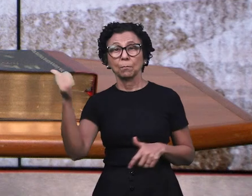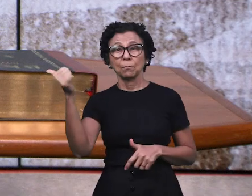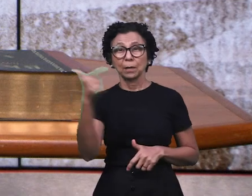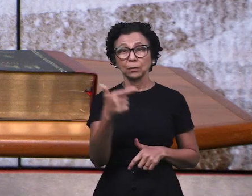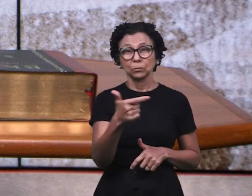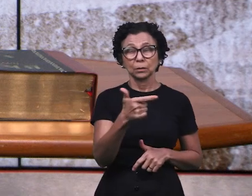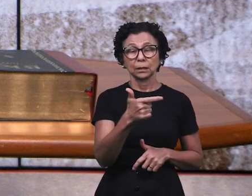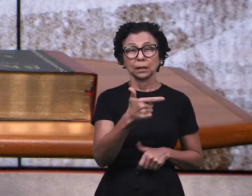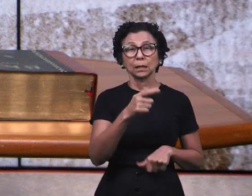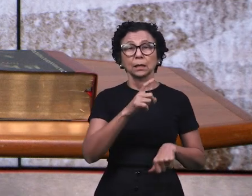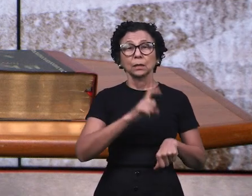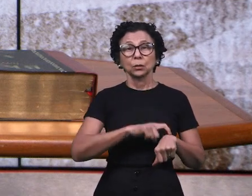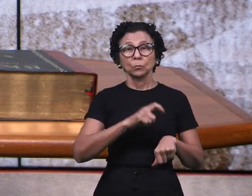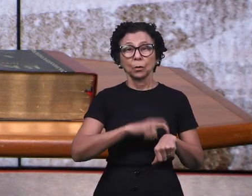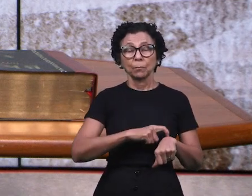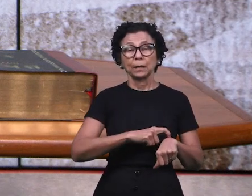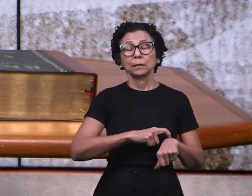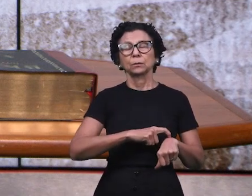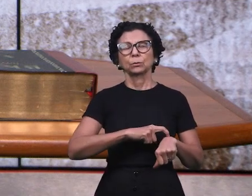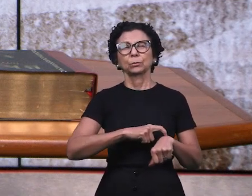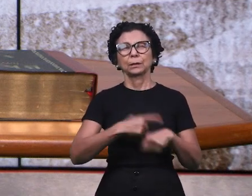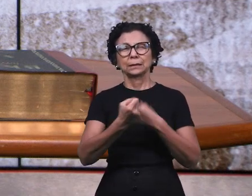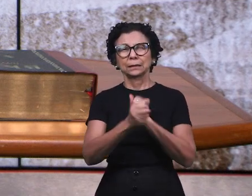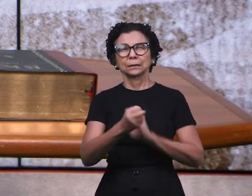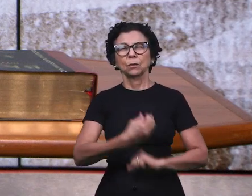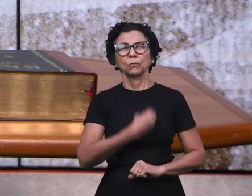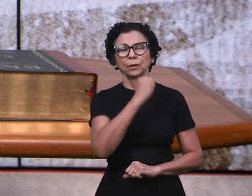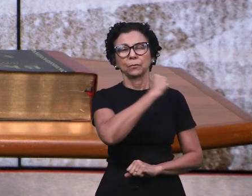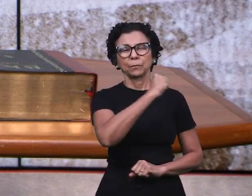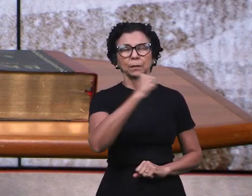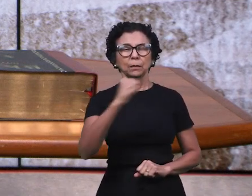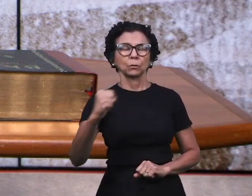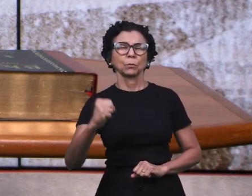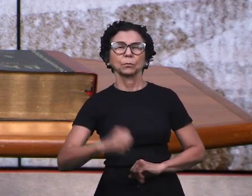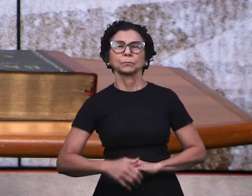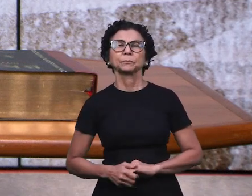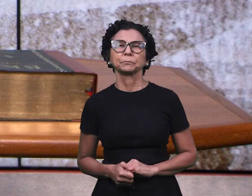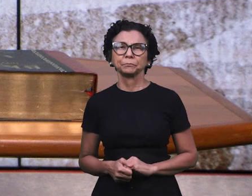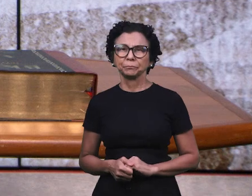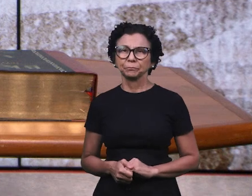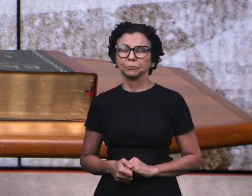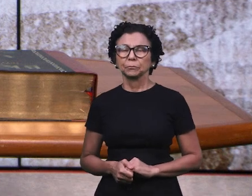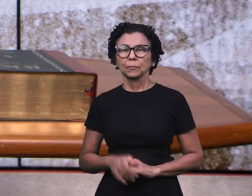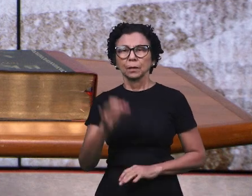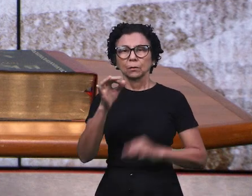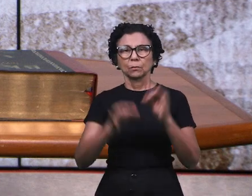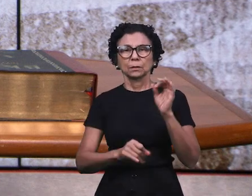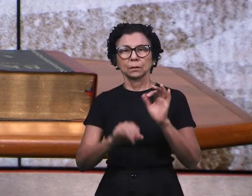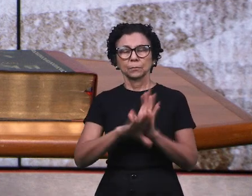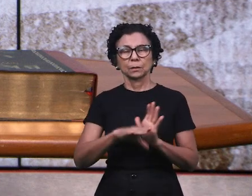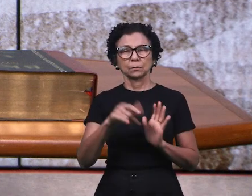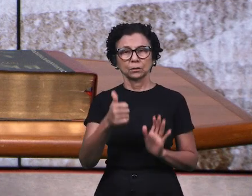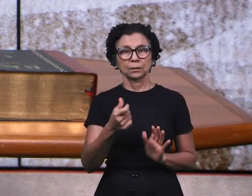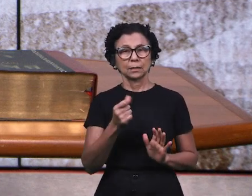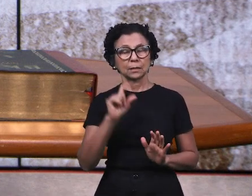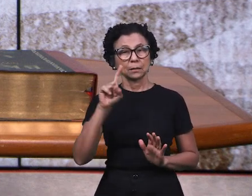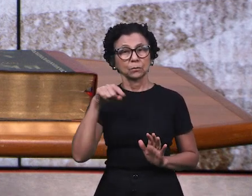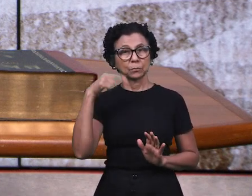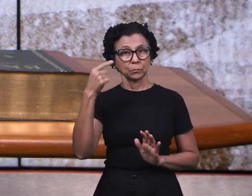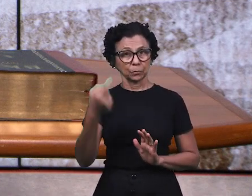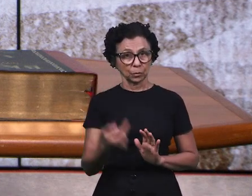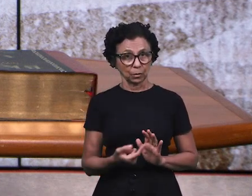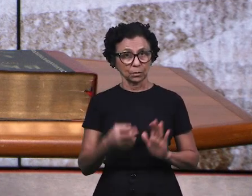vida. Então nós encerramos aqui Juízes, capítulo 16. No próximo episódio nós